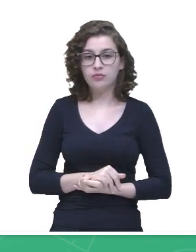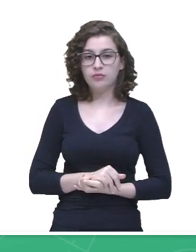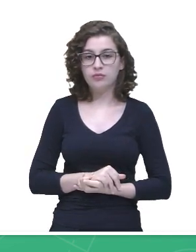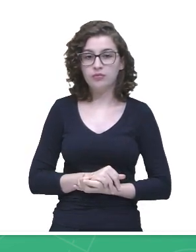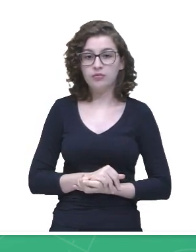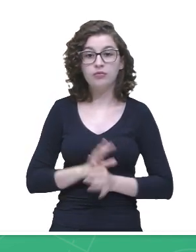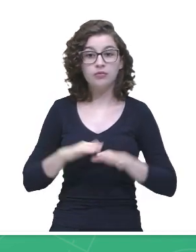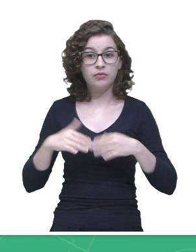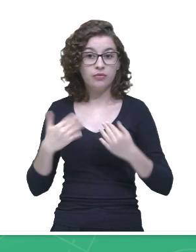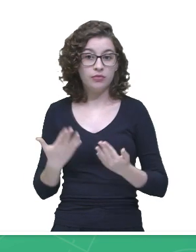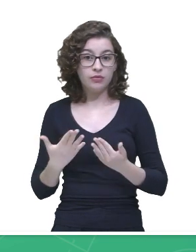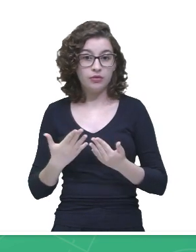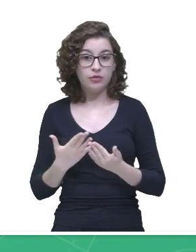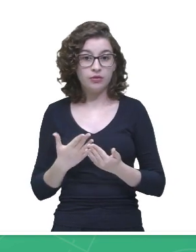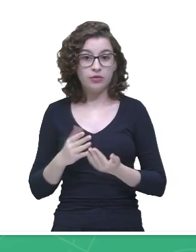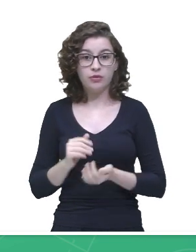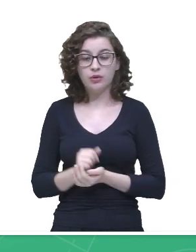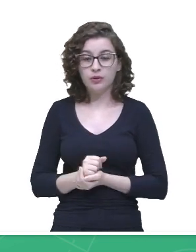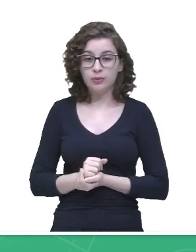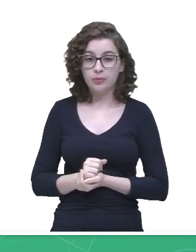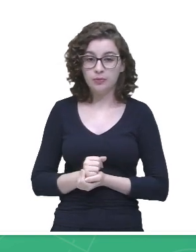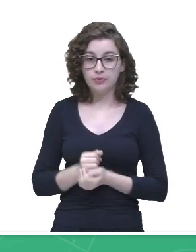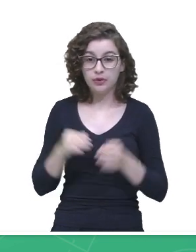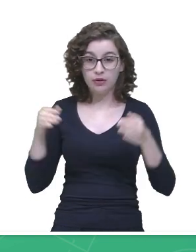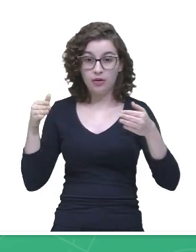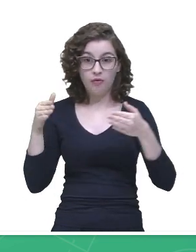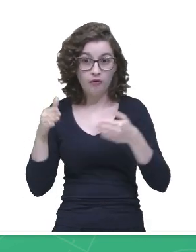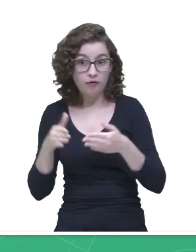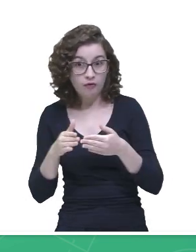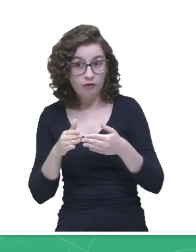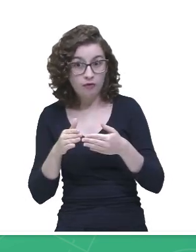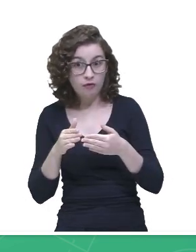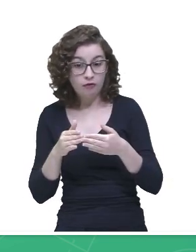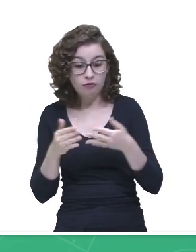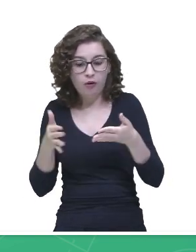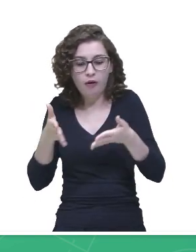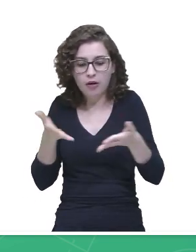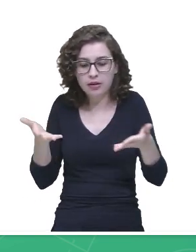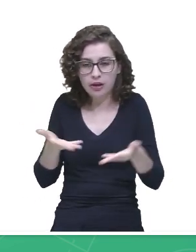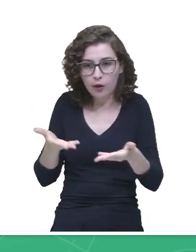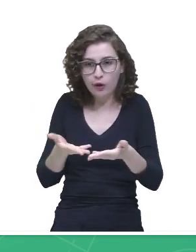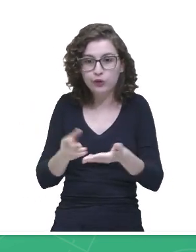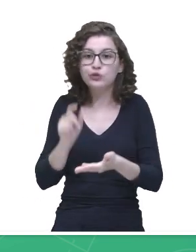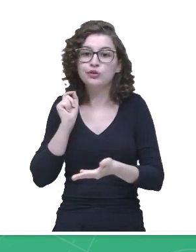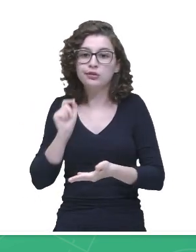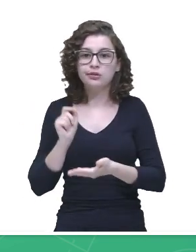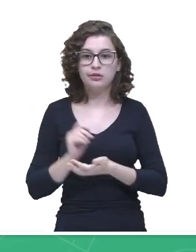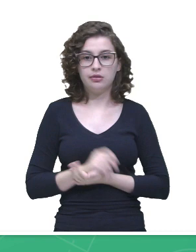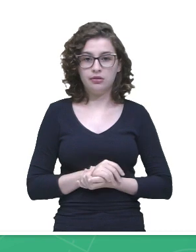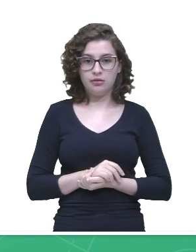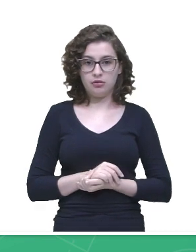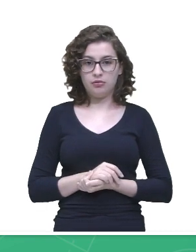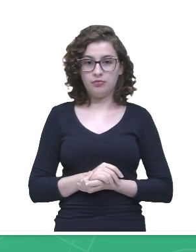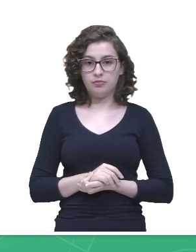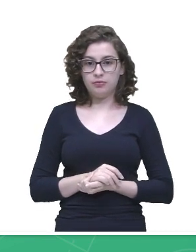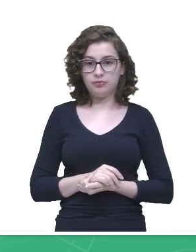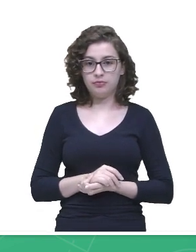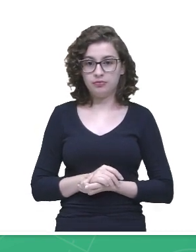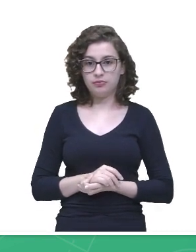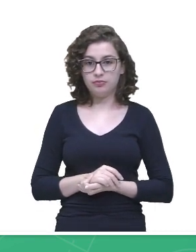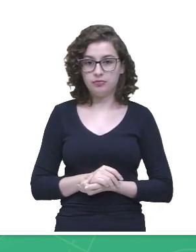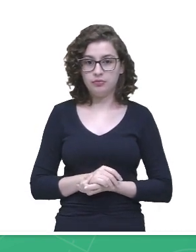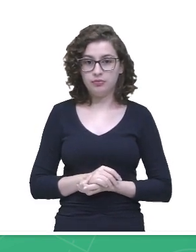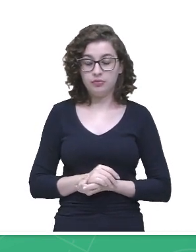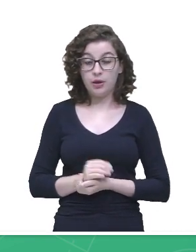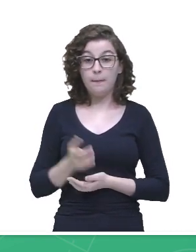demais coisas são, aqui é o núcleo, relacionado ao assunto de hoje, ok? A hecho. O que nós temos que observar